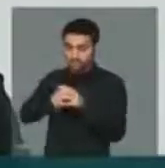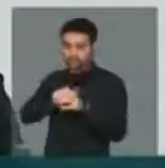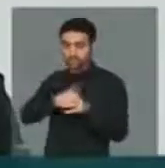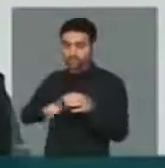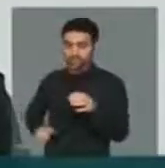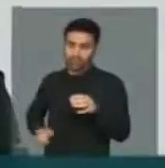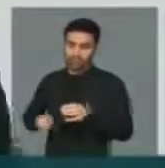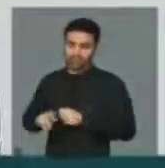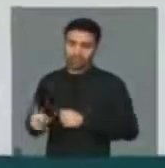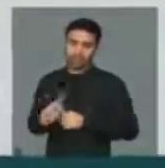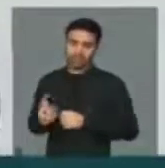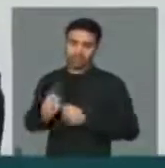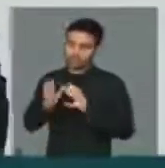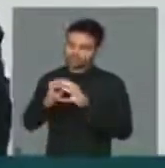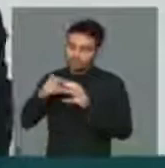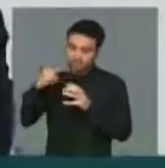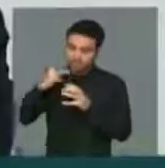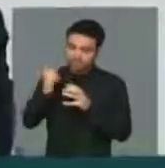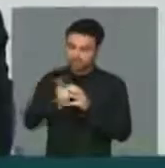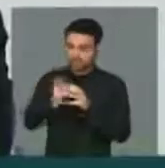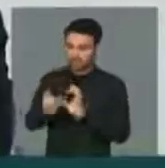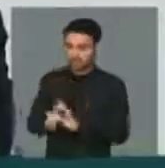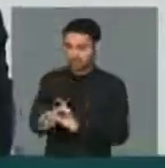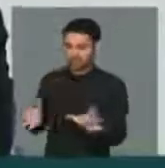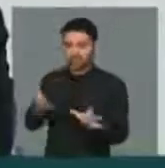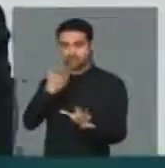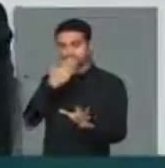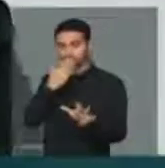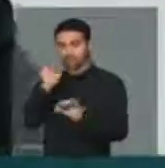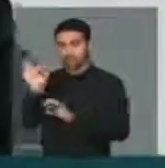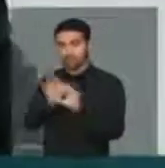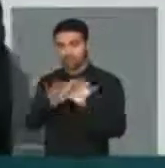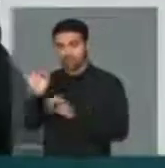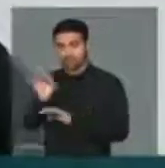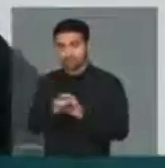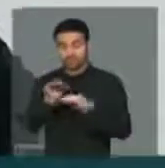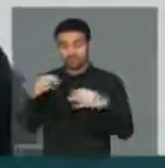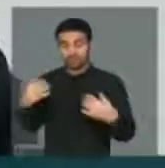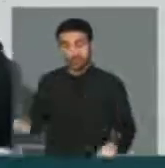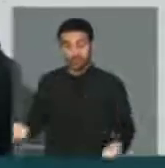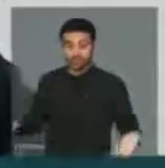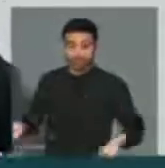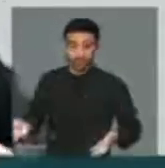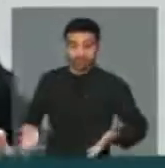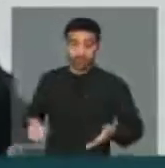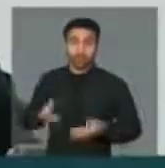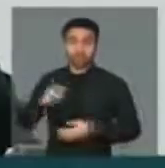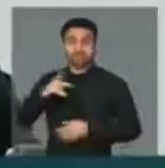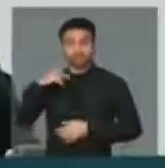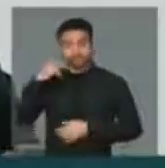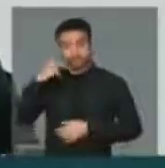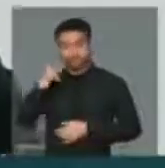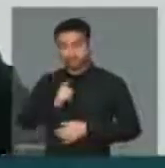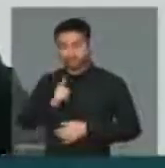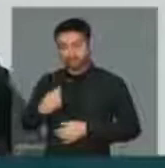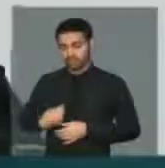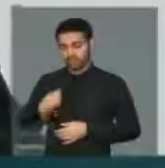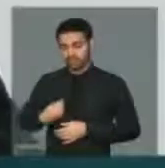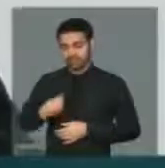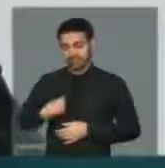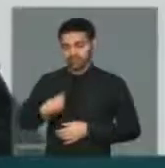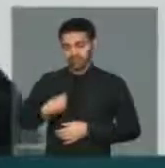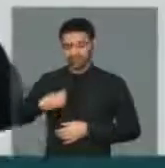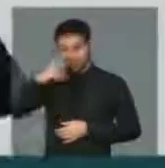Partido tem a sua liberdade de organização. Então hoje os partidos ele tem que ter sua vida própria,